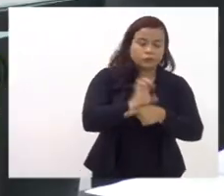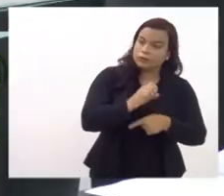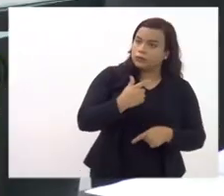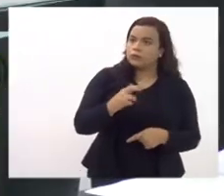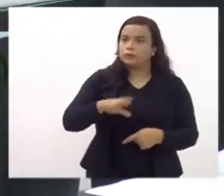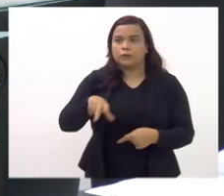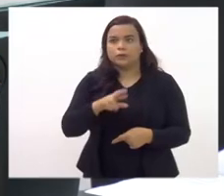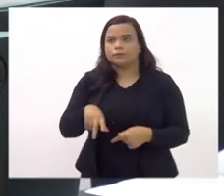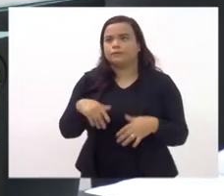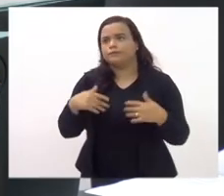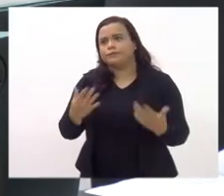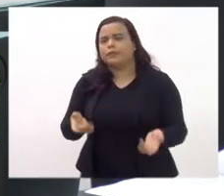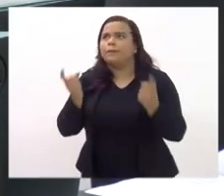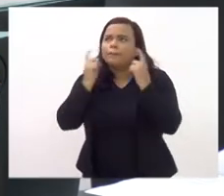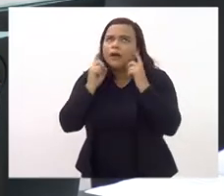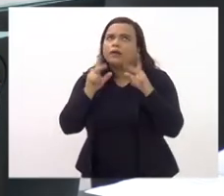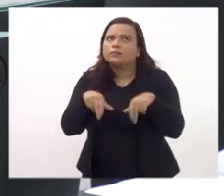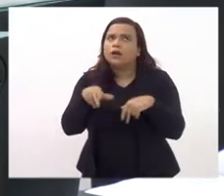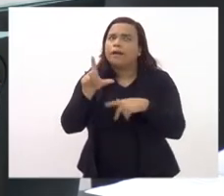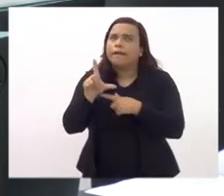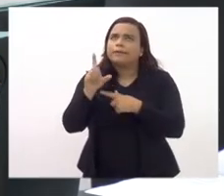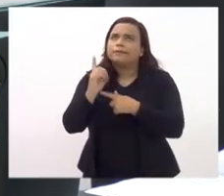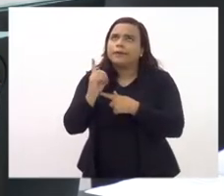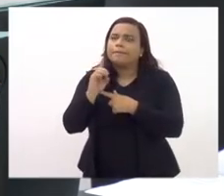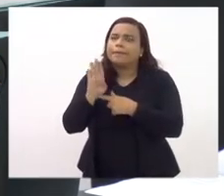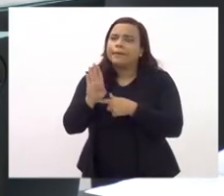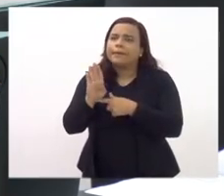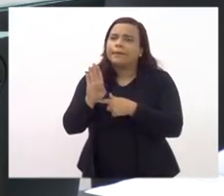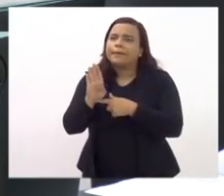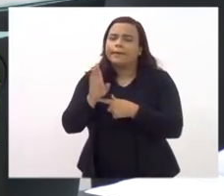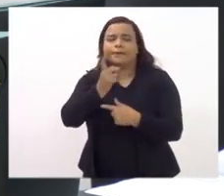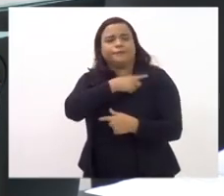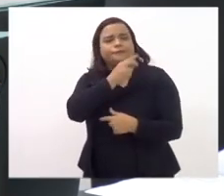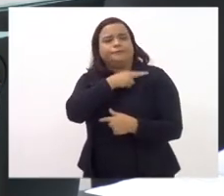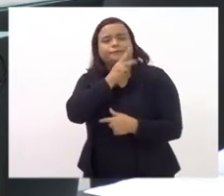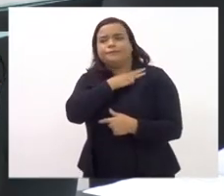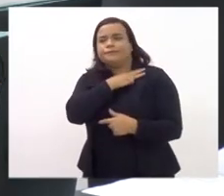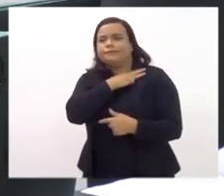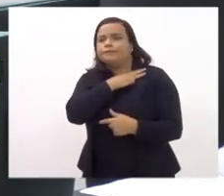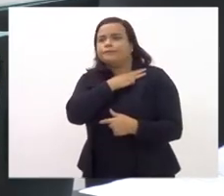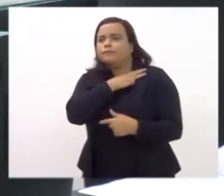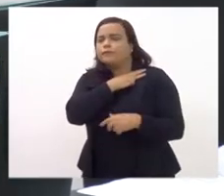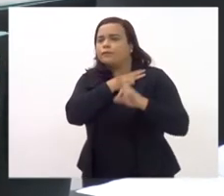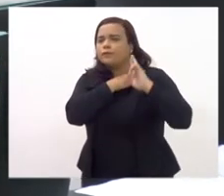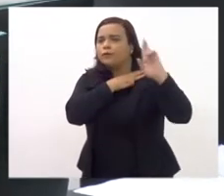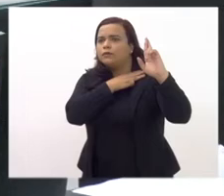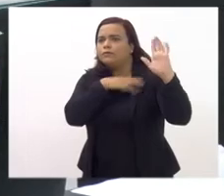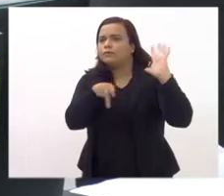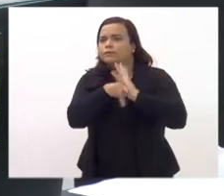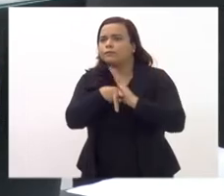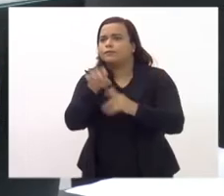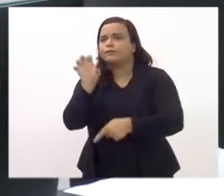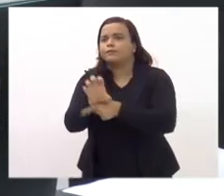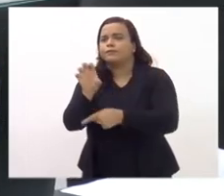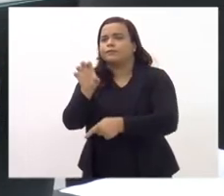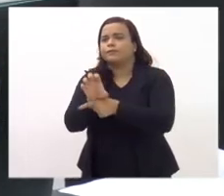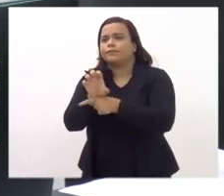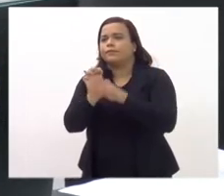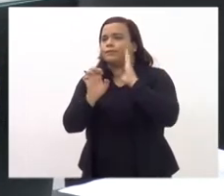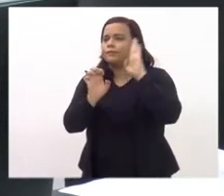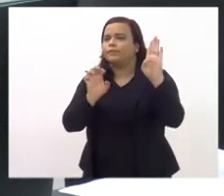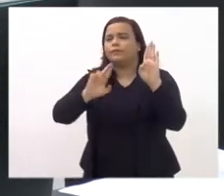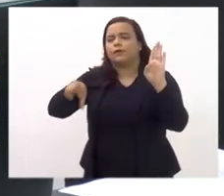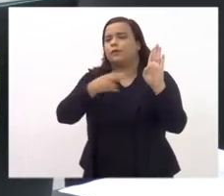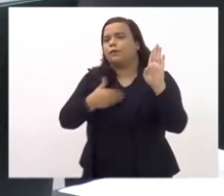essa lógica, pela LDB, o ensino médio é responsabilidade prioritária do Estado, não é do governo